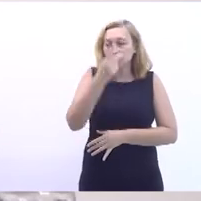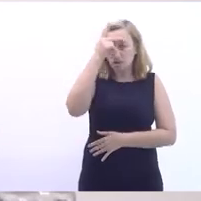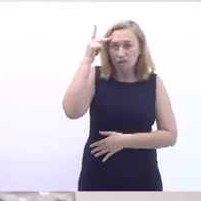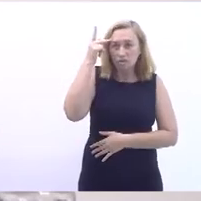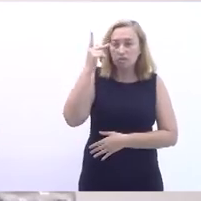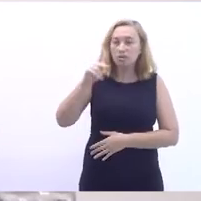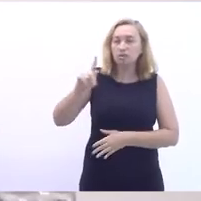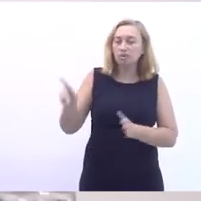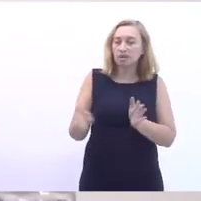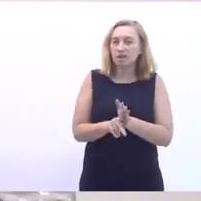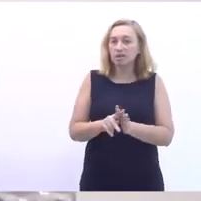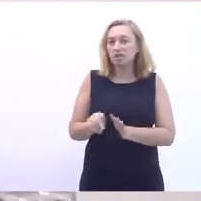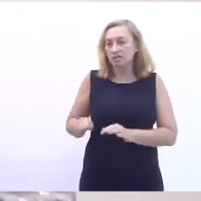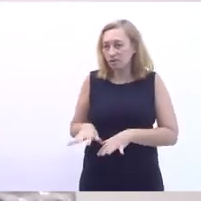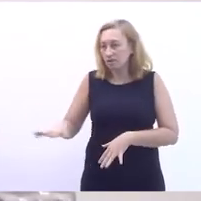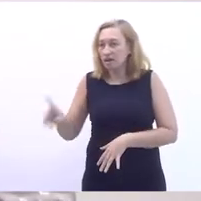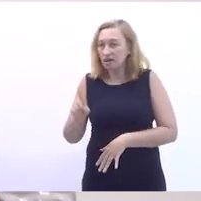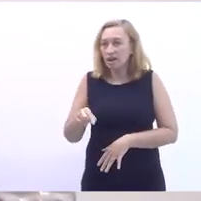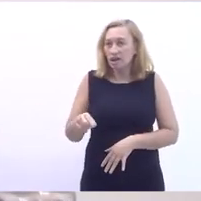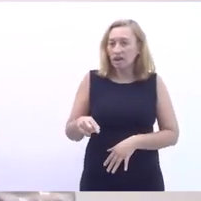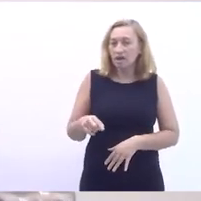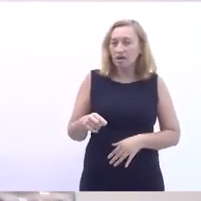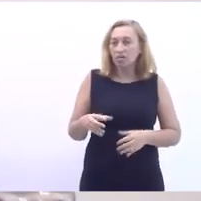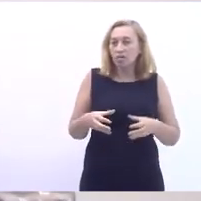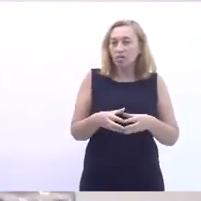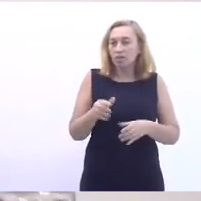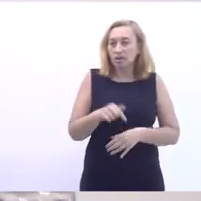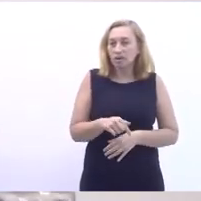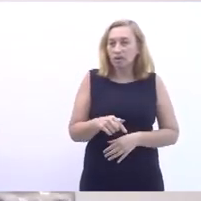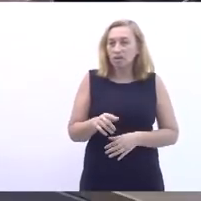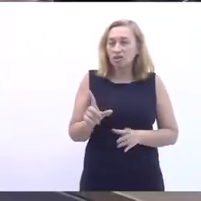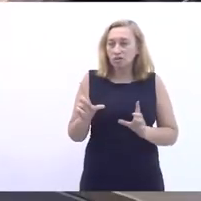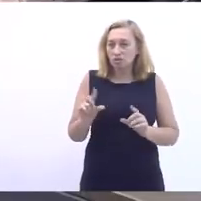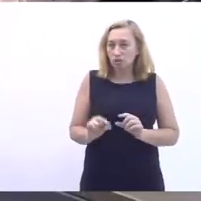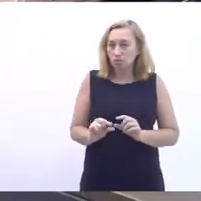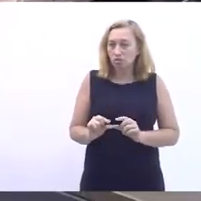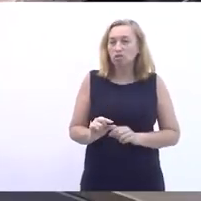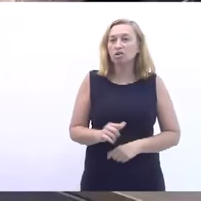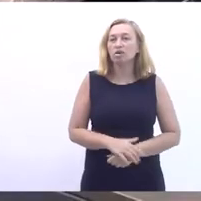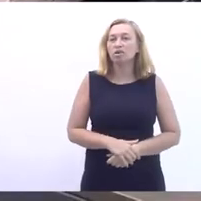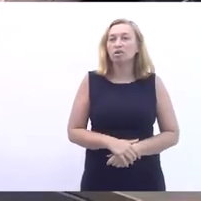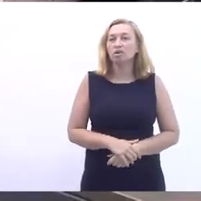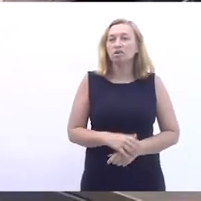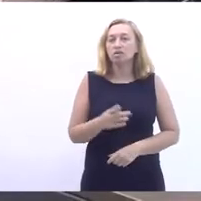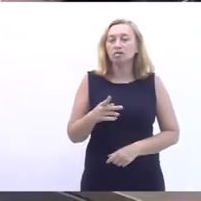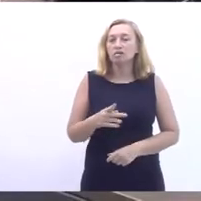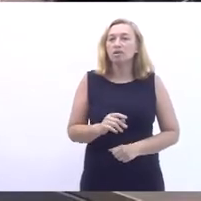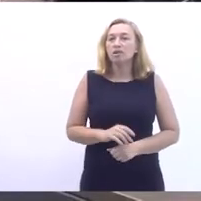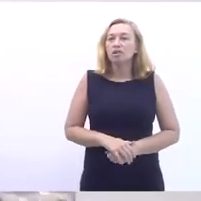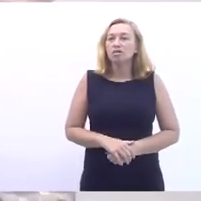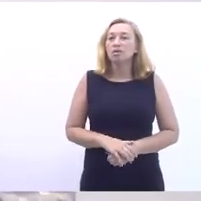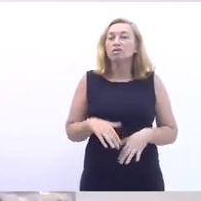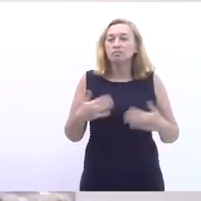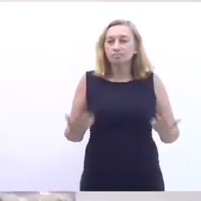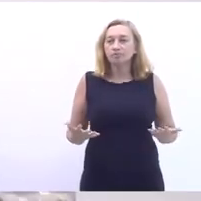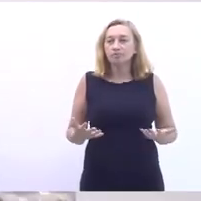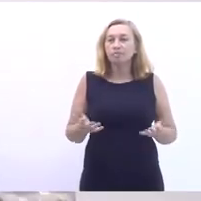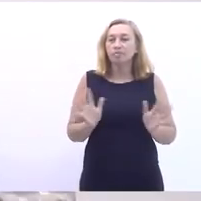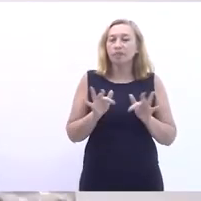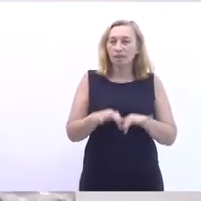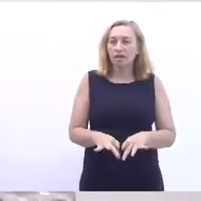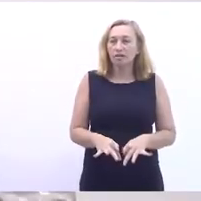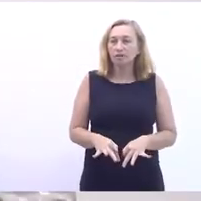com pessoas da favela né então não adianta a galera daqui que vai querer já Tenta dar uma remata a marcha tentar fazer isso então eu A